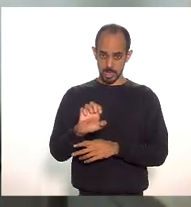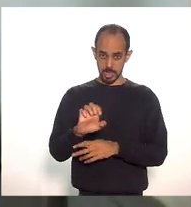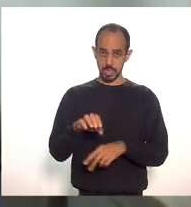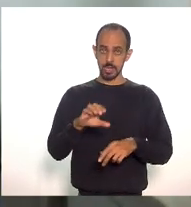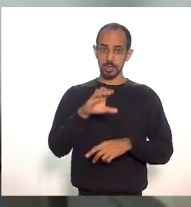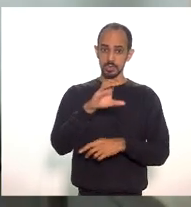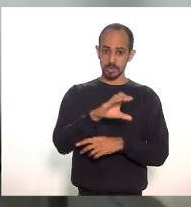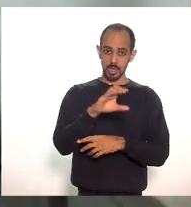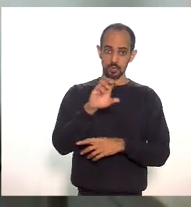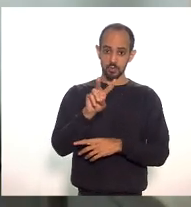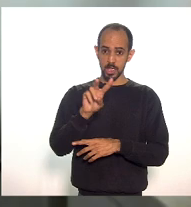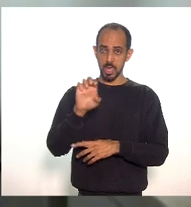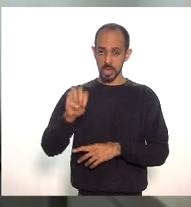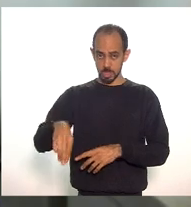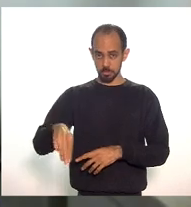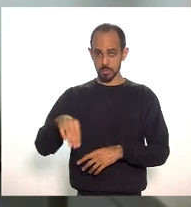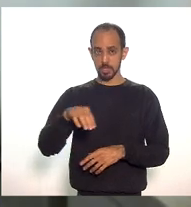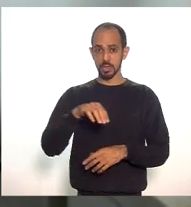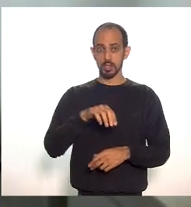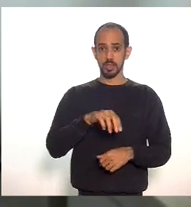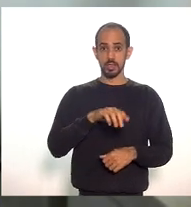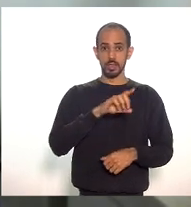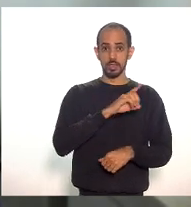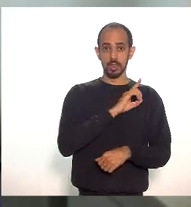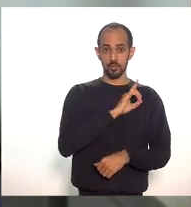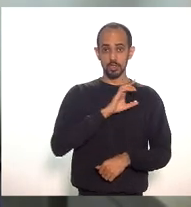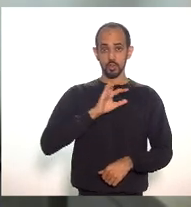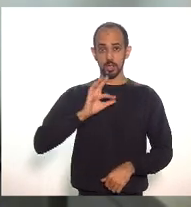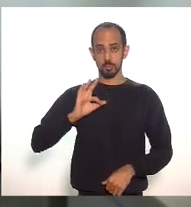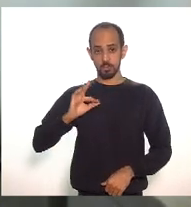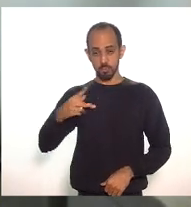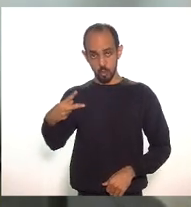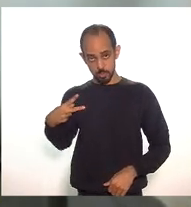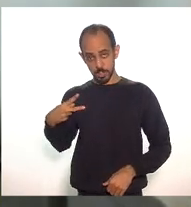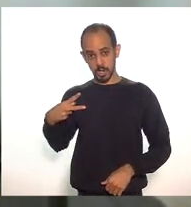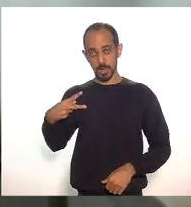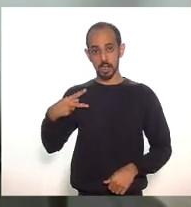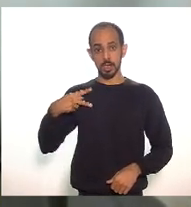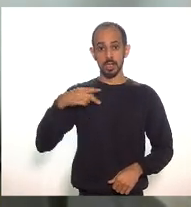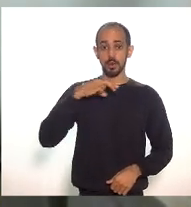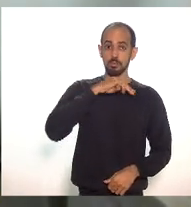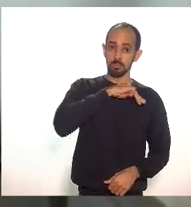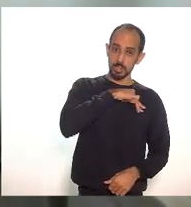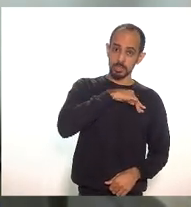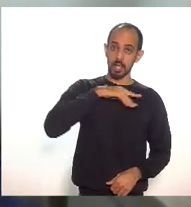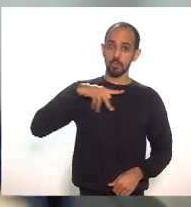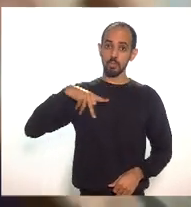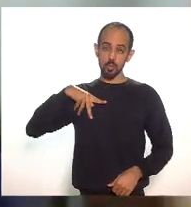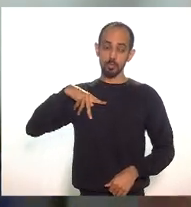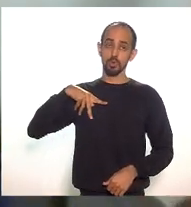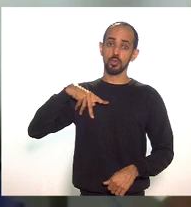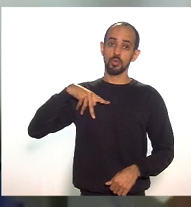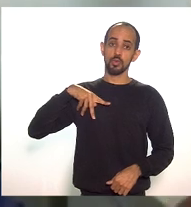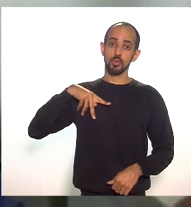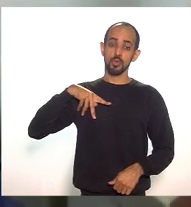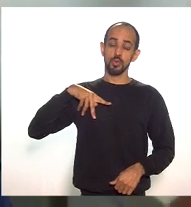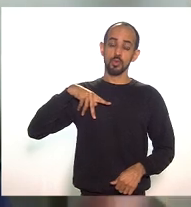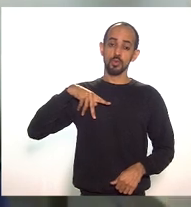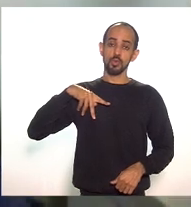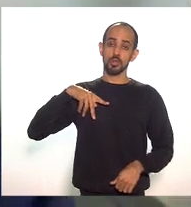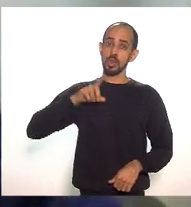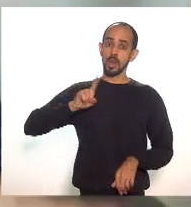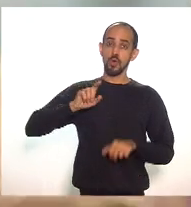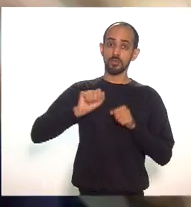cvm defensoria o e ministério público e não fizemos mais